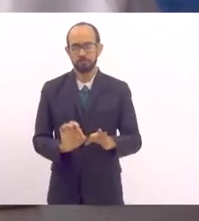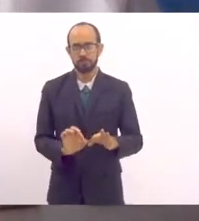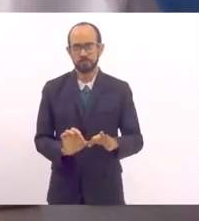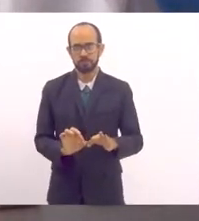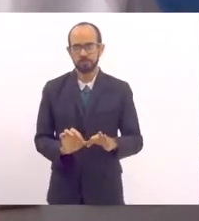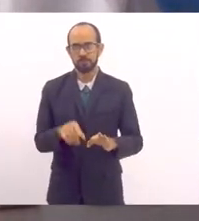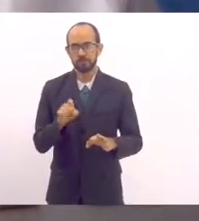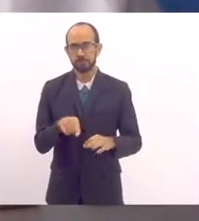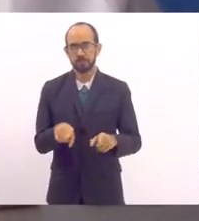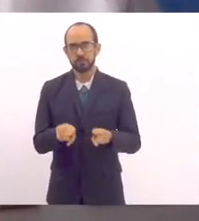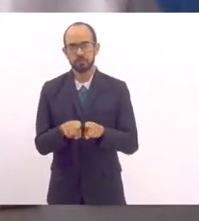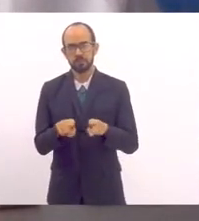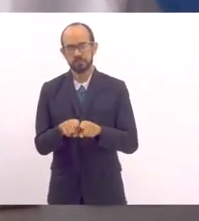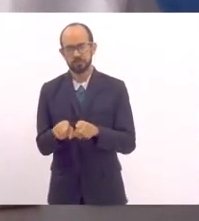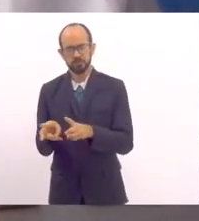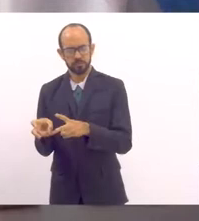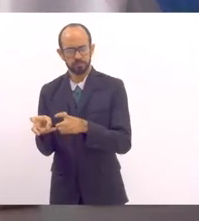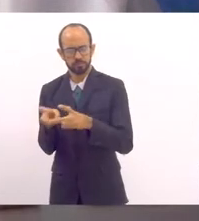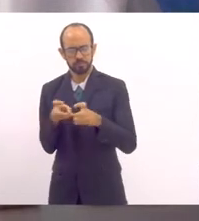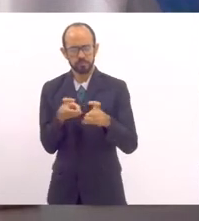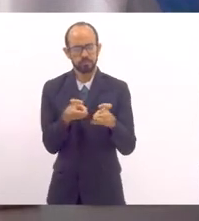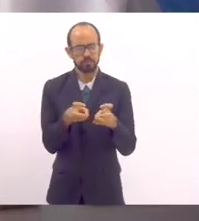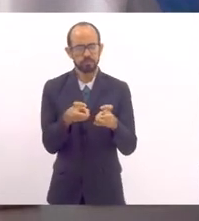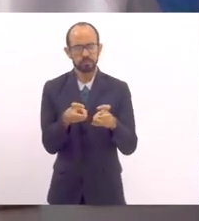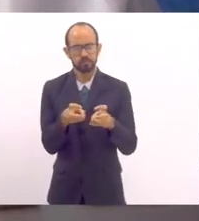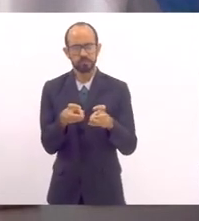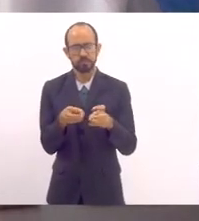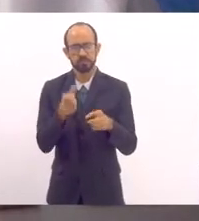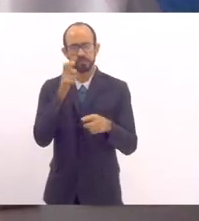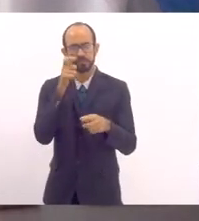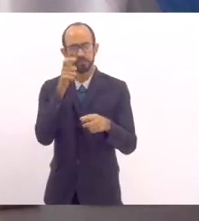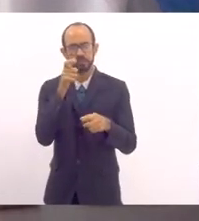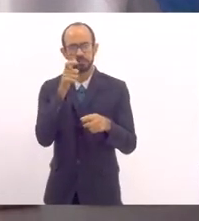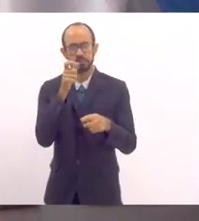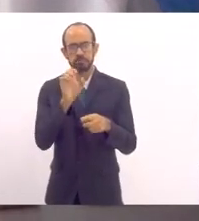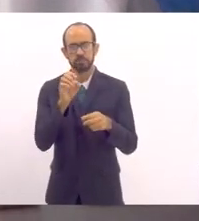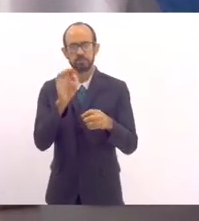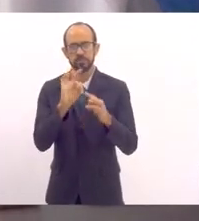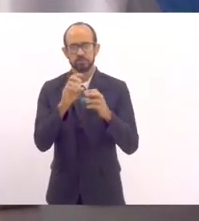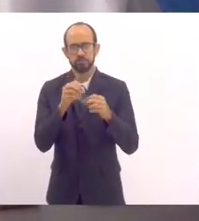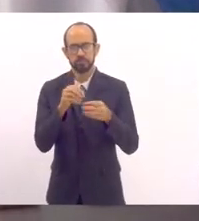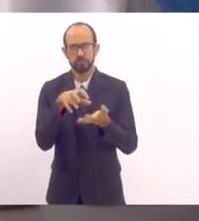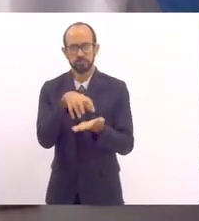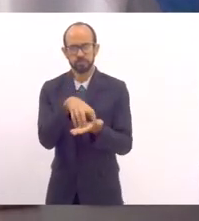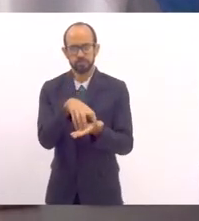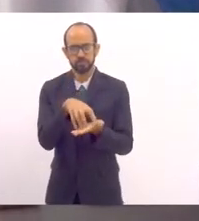é para ouvir o anseio de todo o trade de turismo. Então, assim,